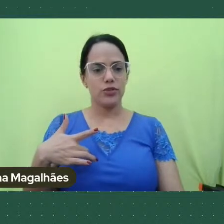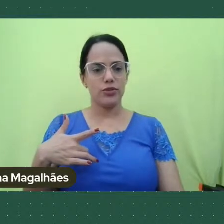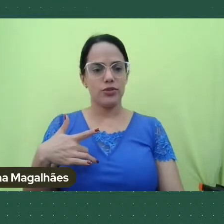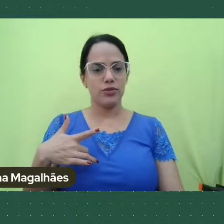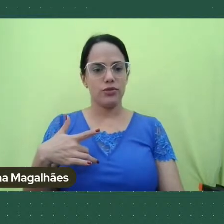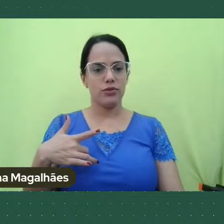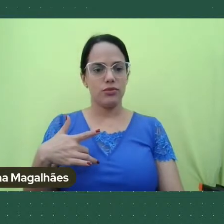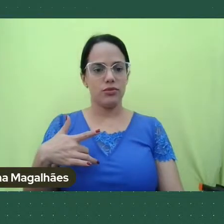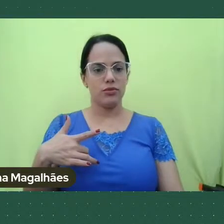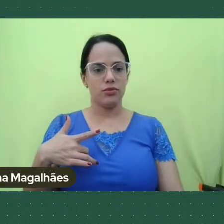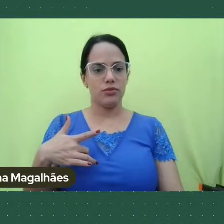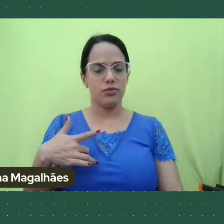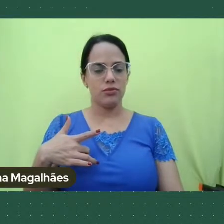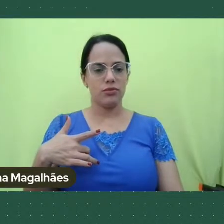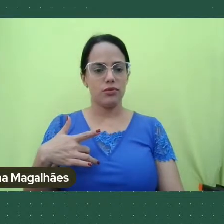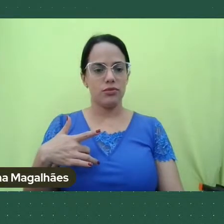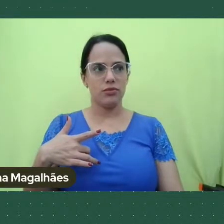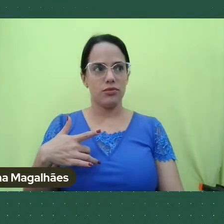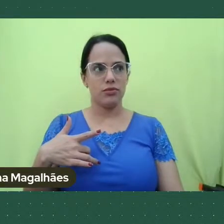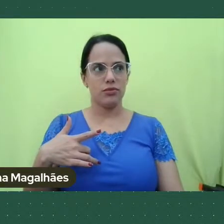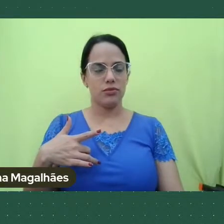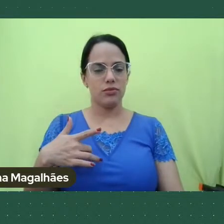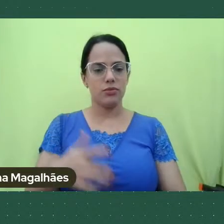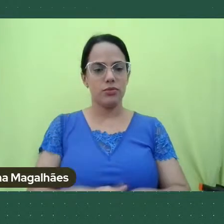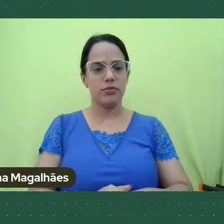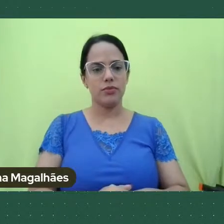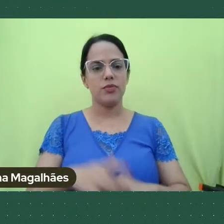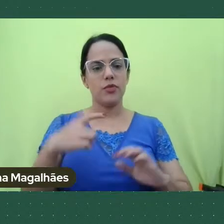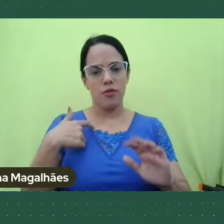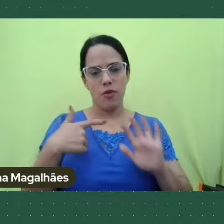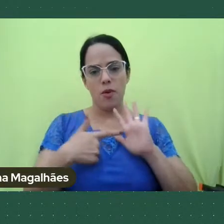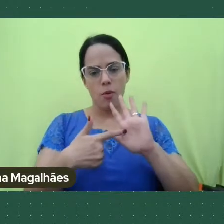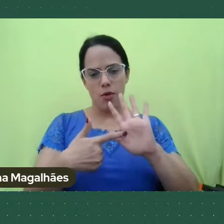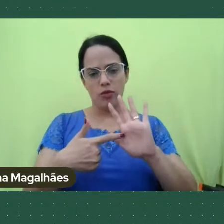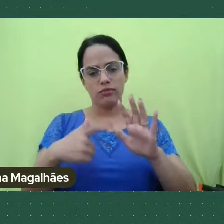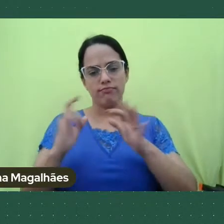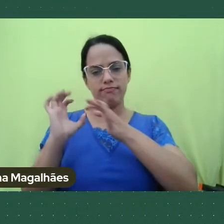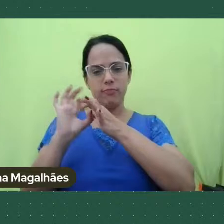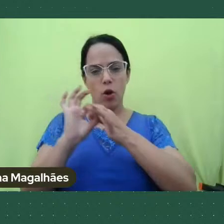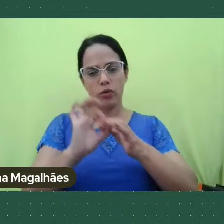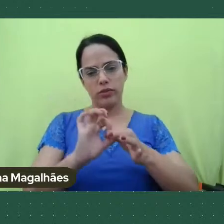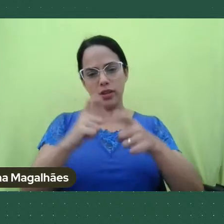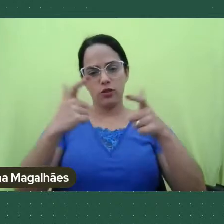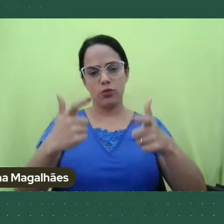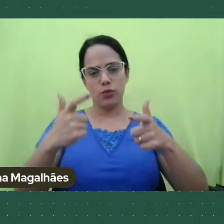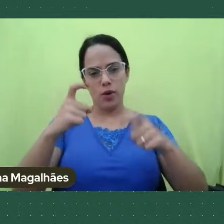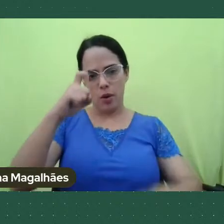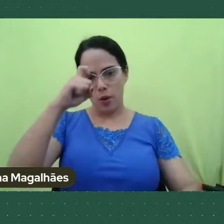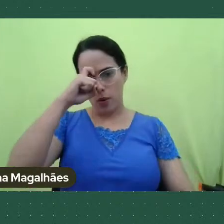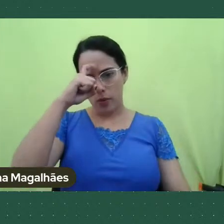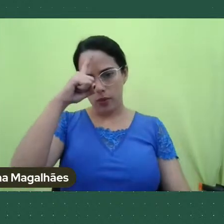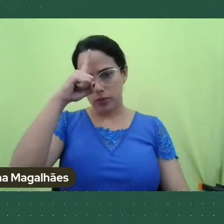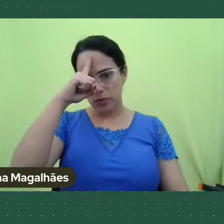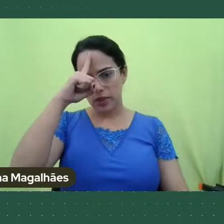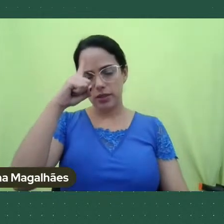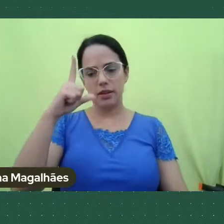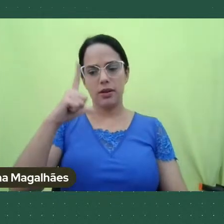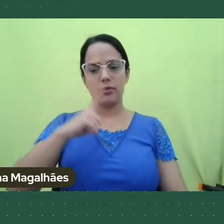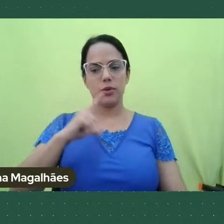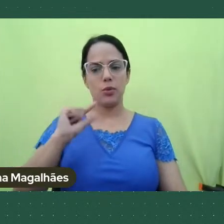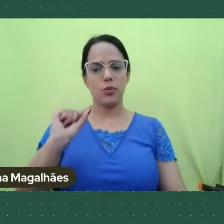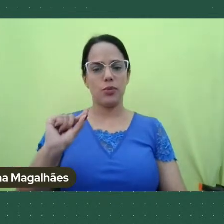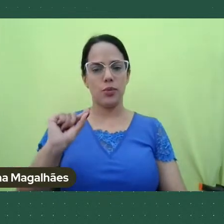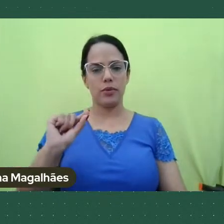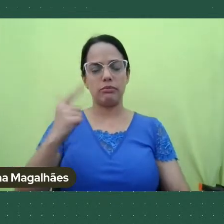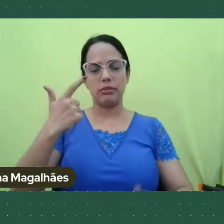E eu vou trazer um pouquinho dos hospitais, porque a gente tem um trabalho aí